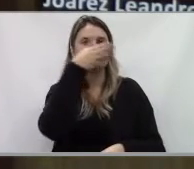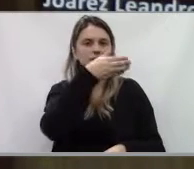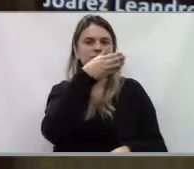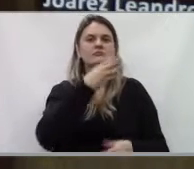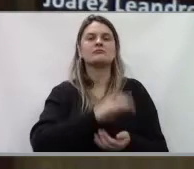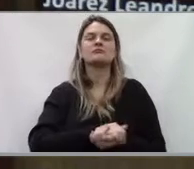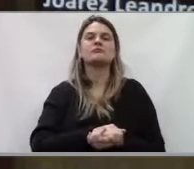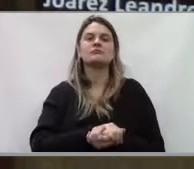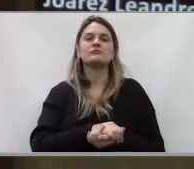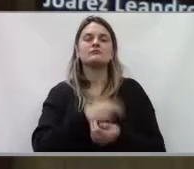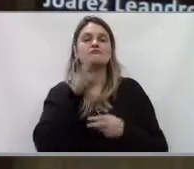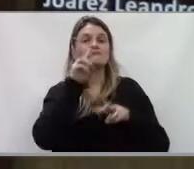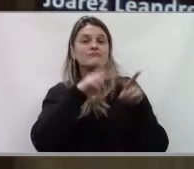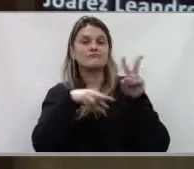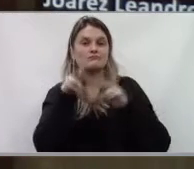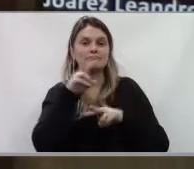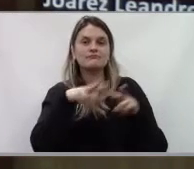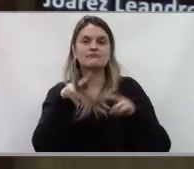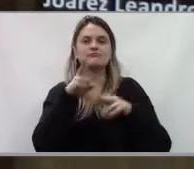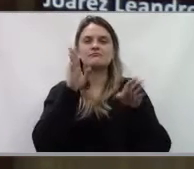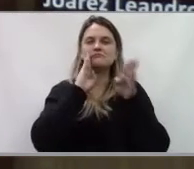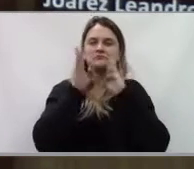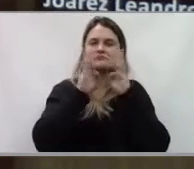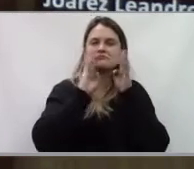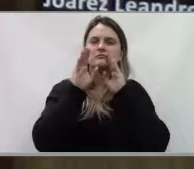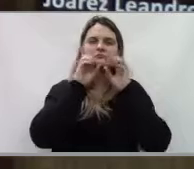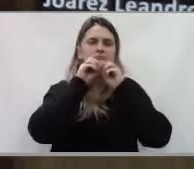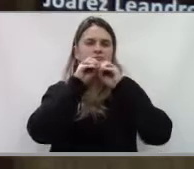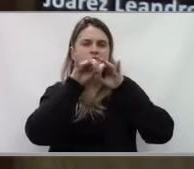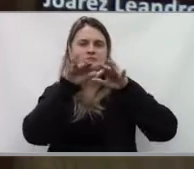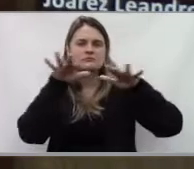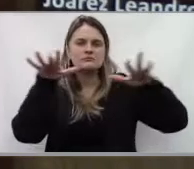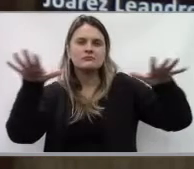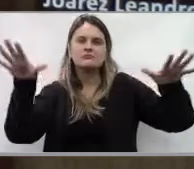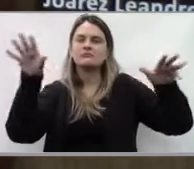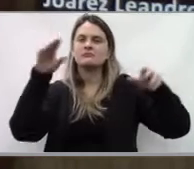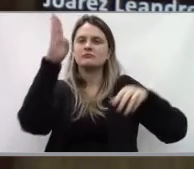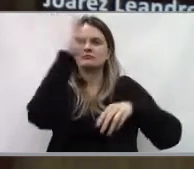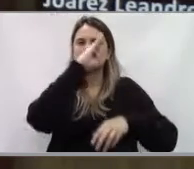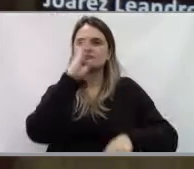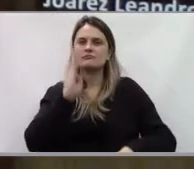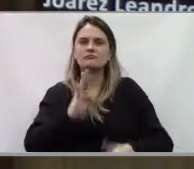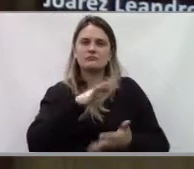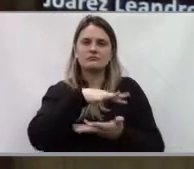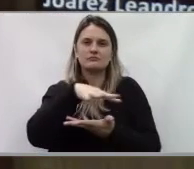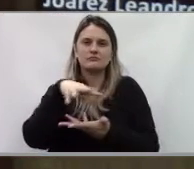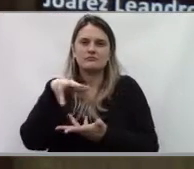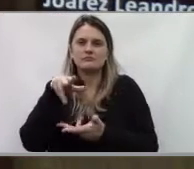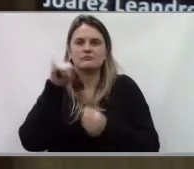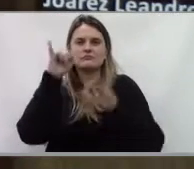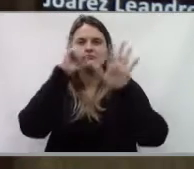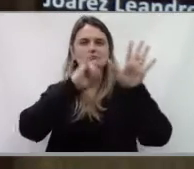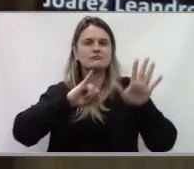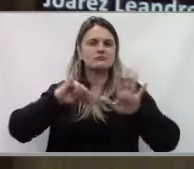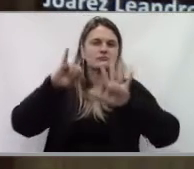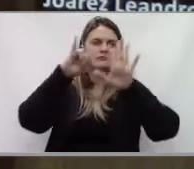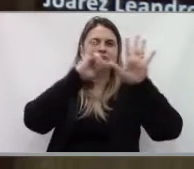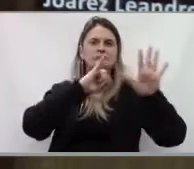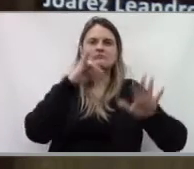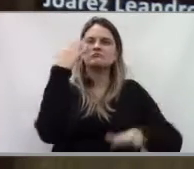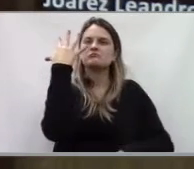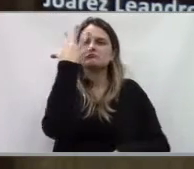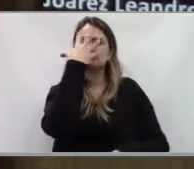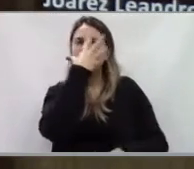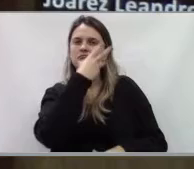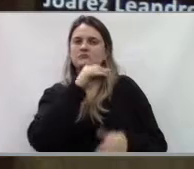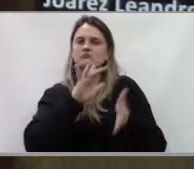lá. E vejam só, as redes sociais mandando para todo o Brasil e o mundo as imagens do